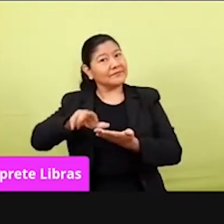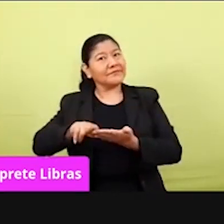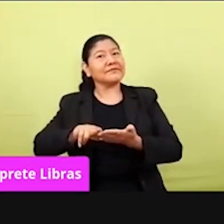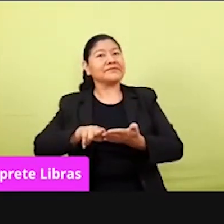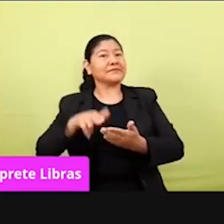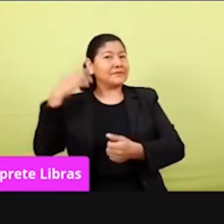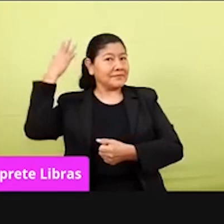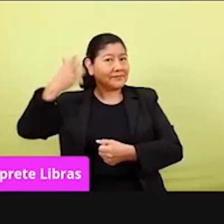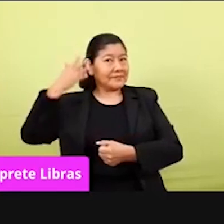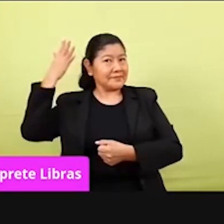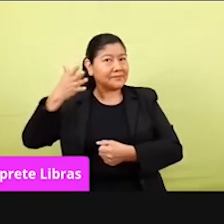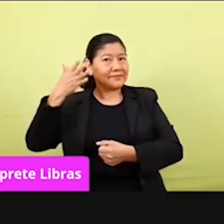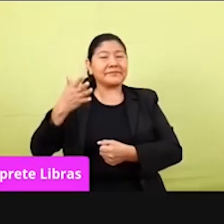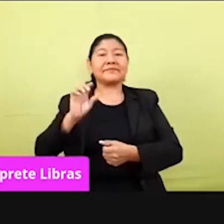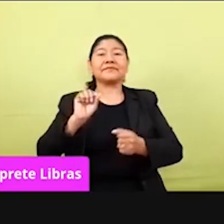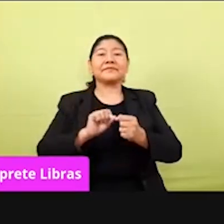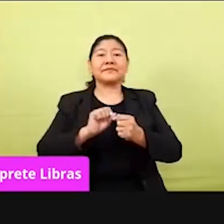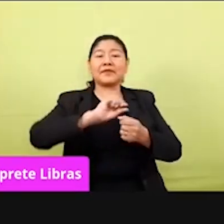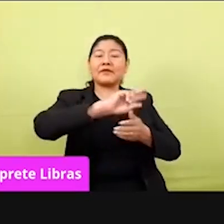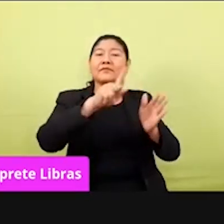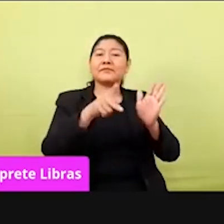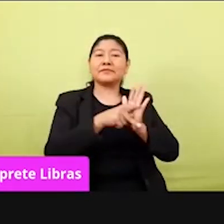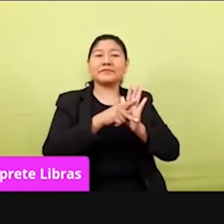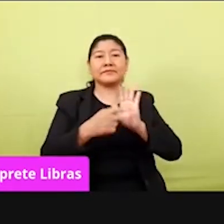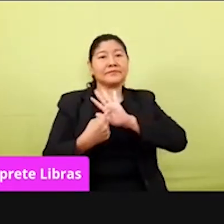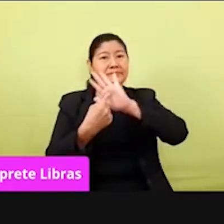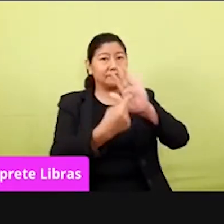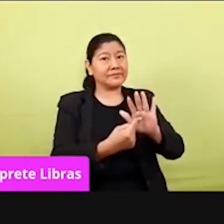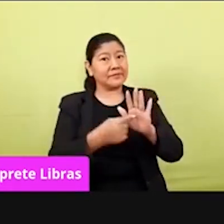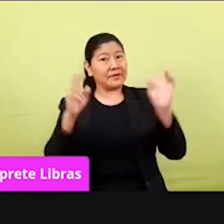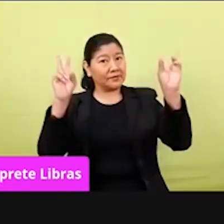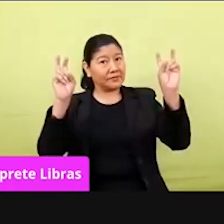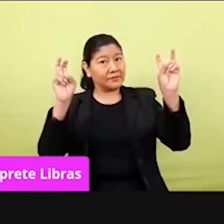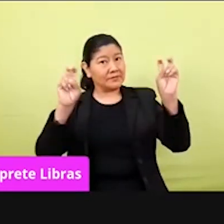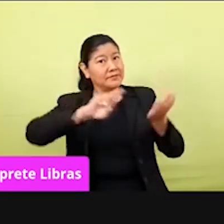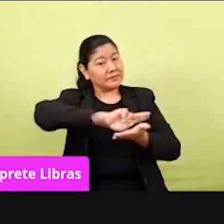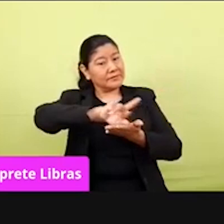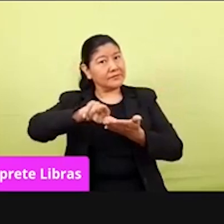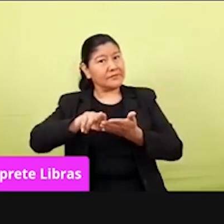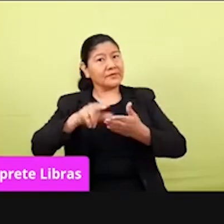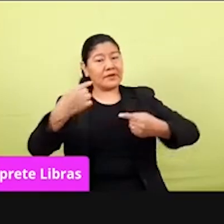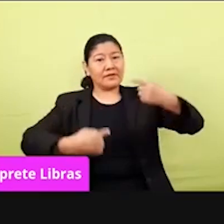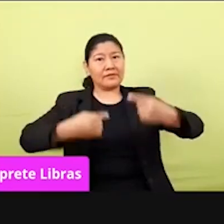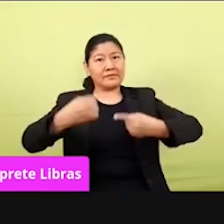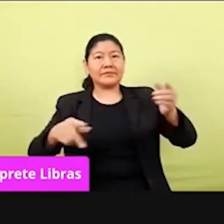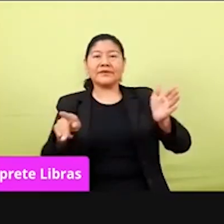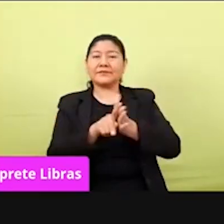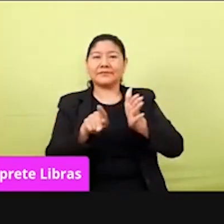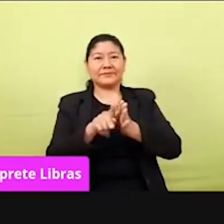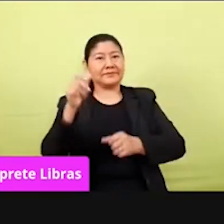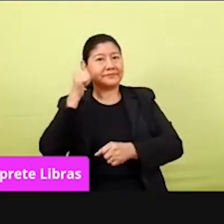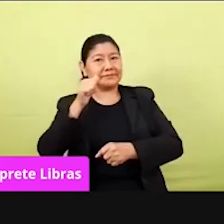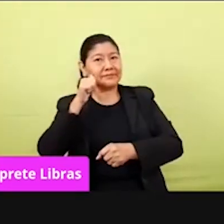psicóloga social, coordenadora de projetos e ações temáticas da Subsecretaria de Políticas da Mulher, e